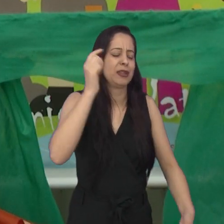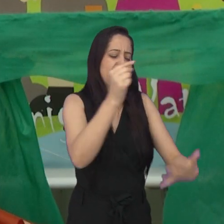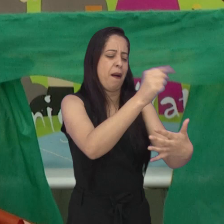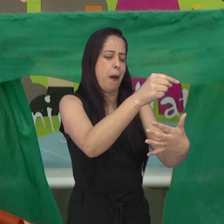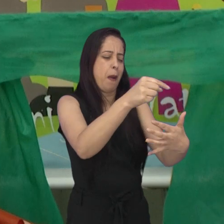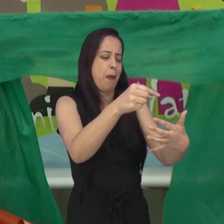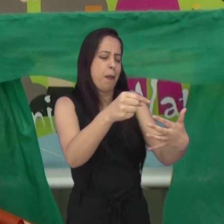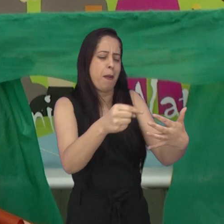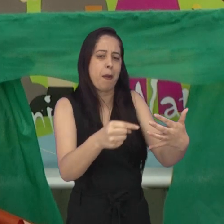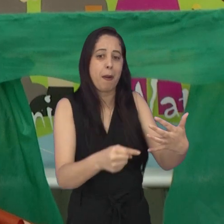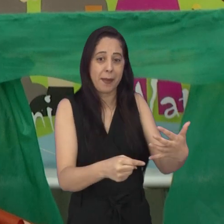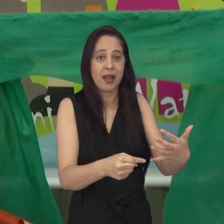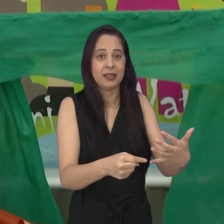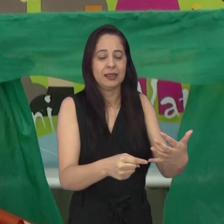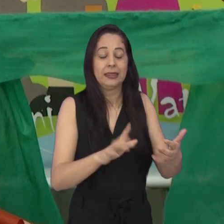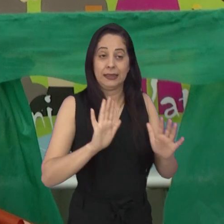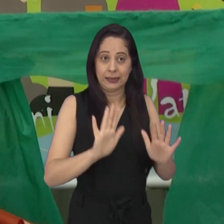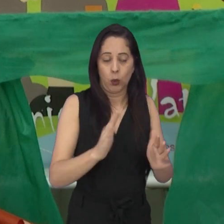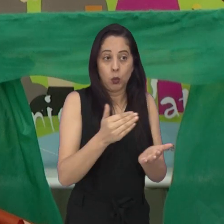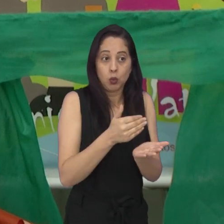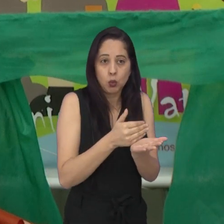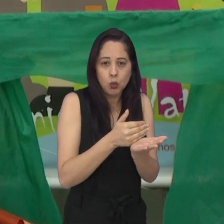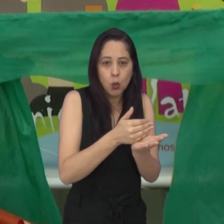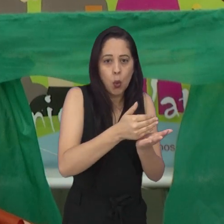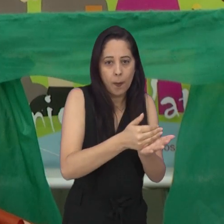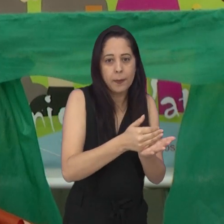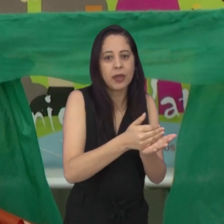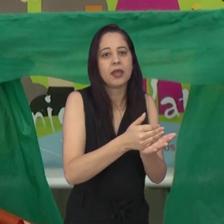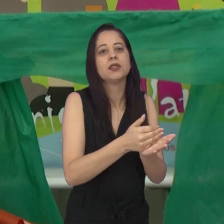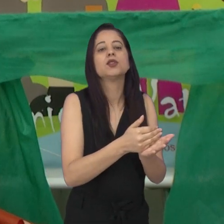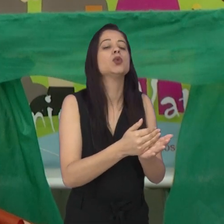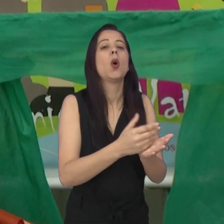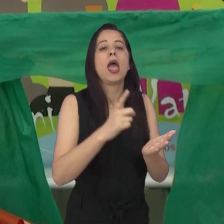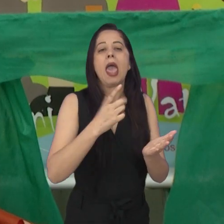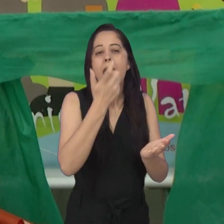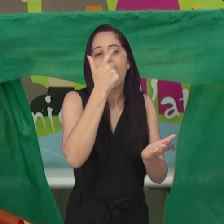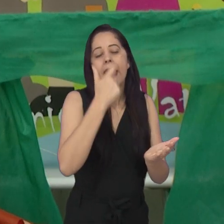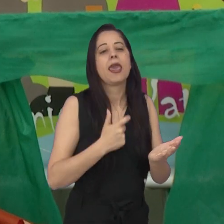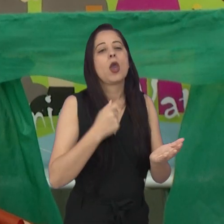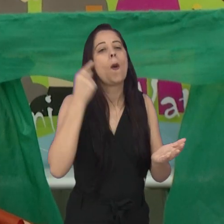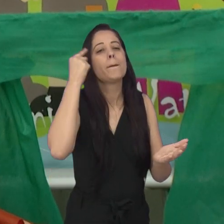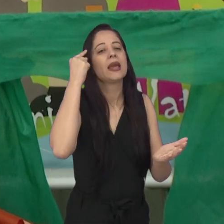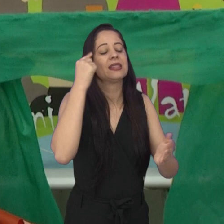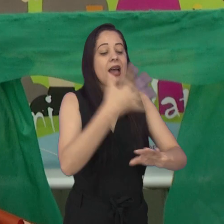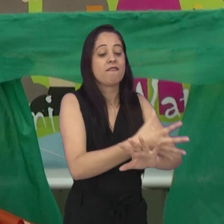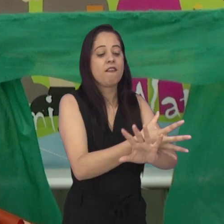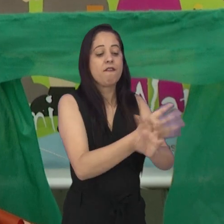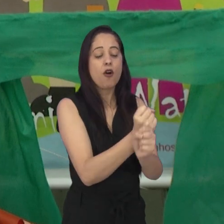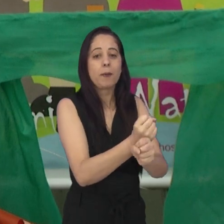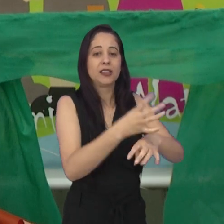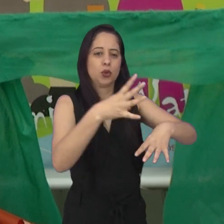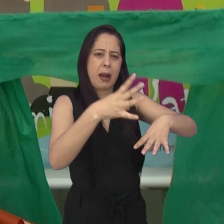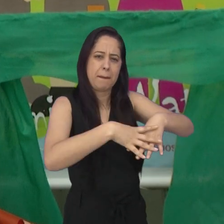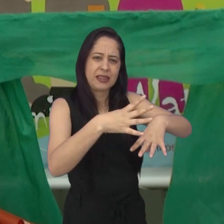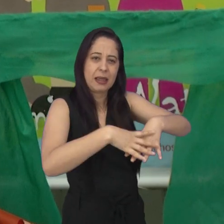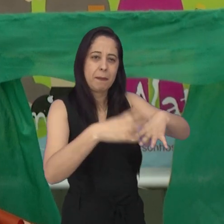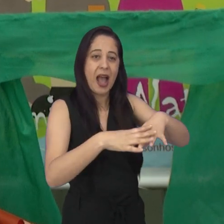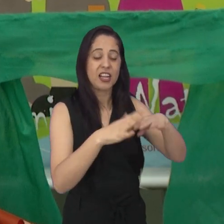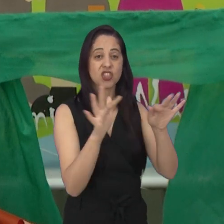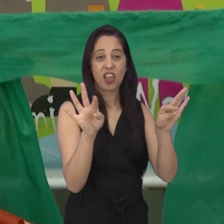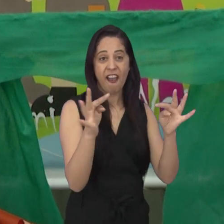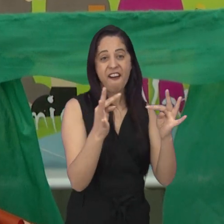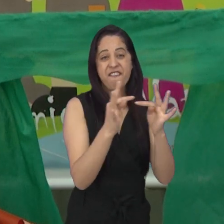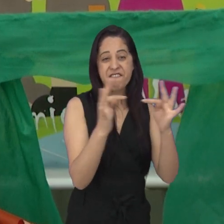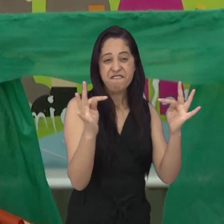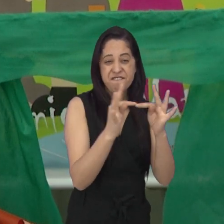Eu caminhei muito no começo na parte muito de exatas, né? Eu gostava muito de matemática, física, essas